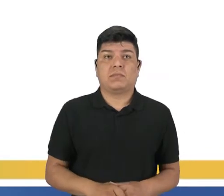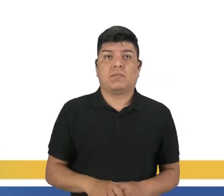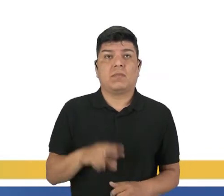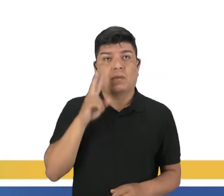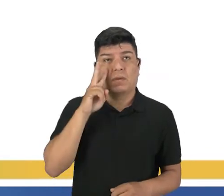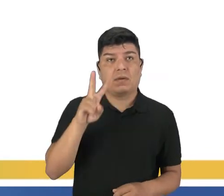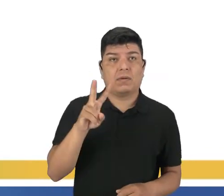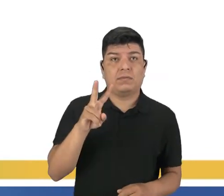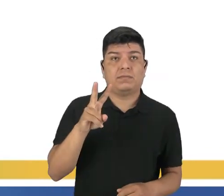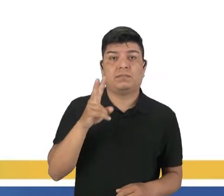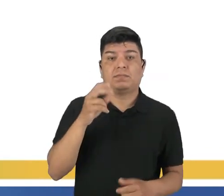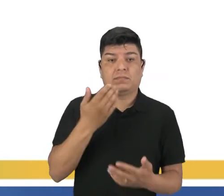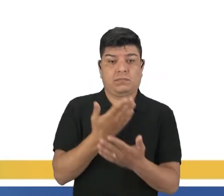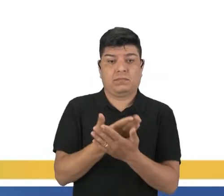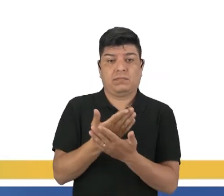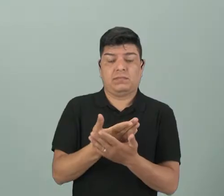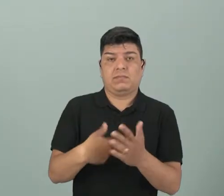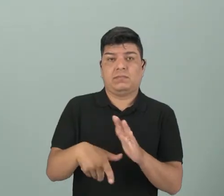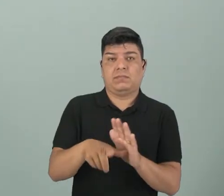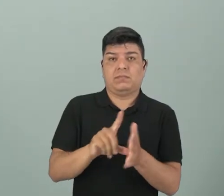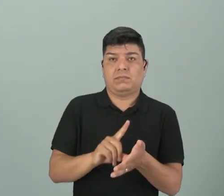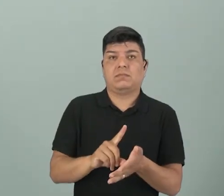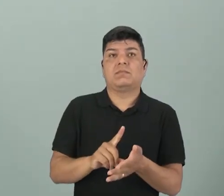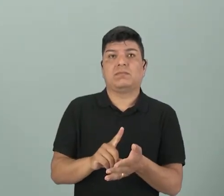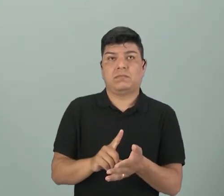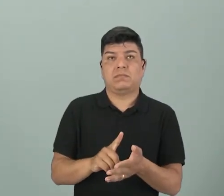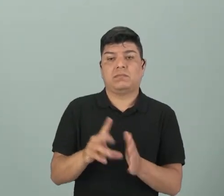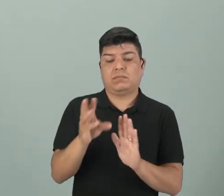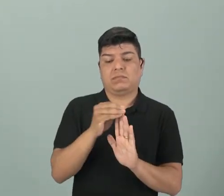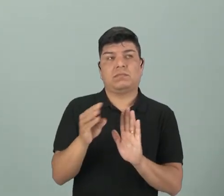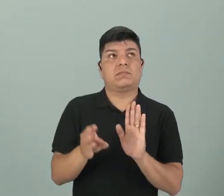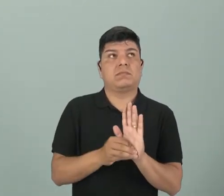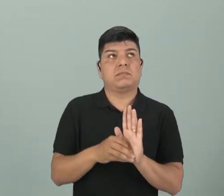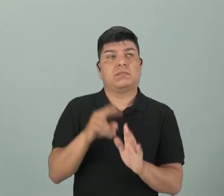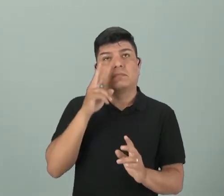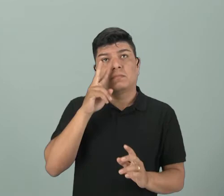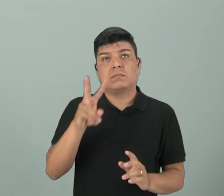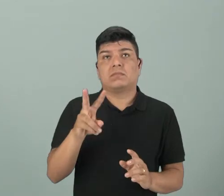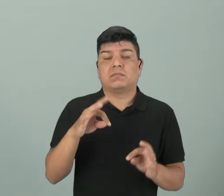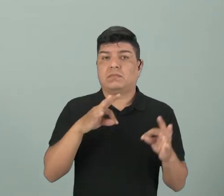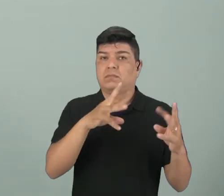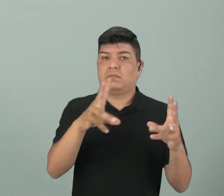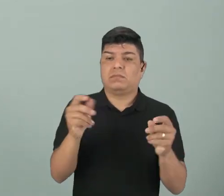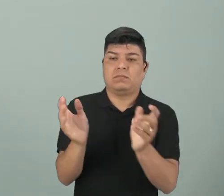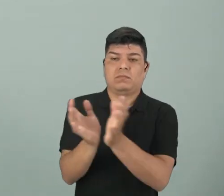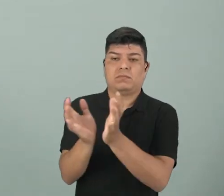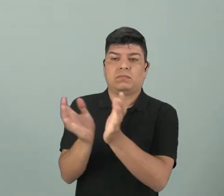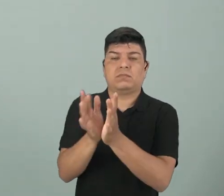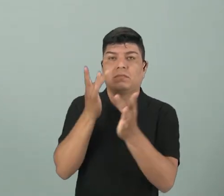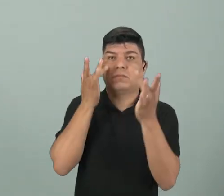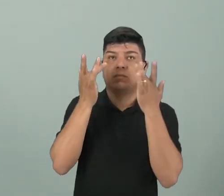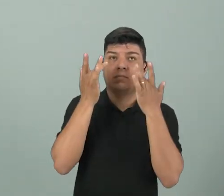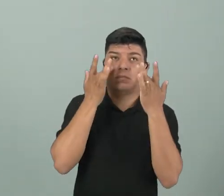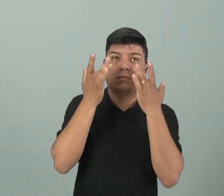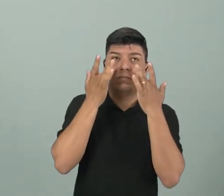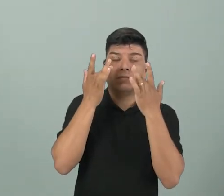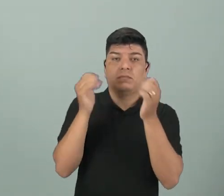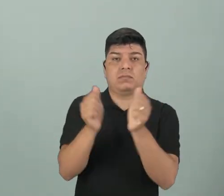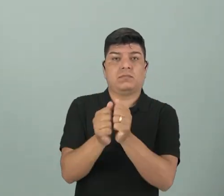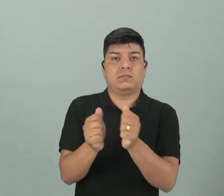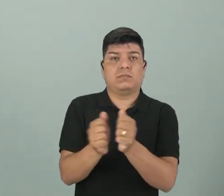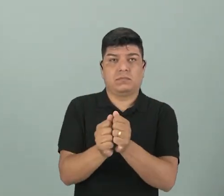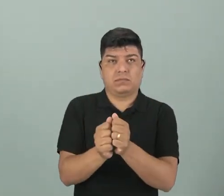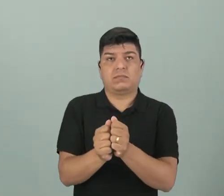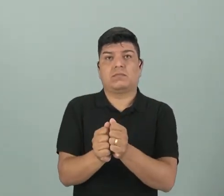Você viu lá a aula anterior que a gente falou sobre esse conteúdo e a gente viu que toda a equipe do teatro, né, a equipe que